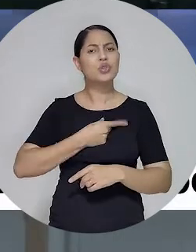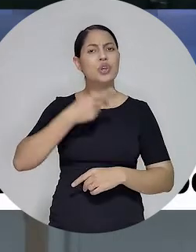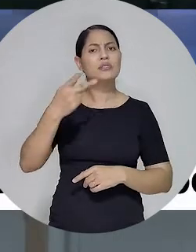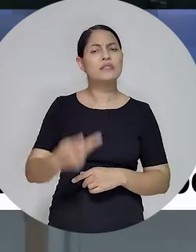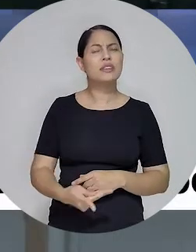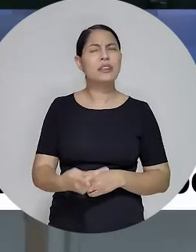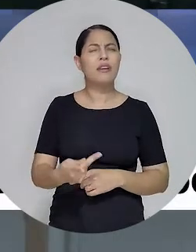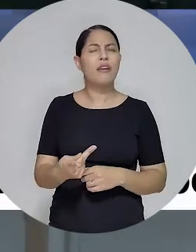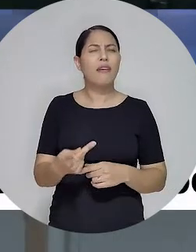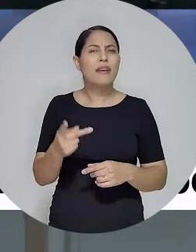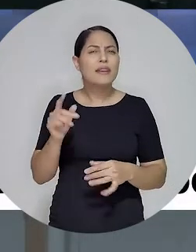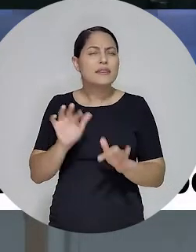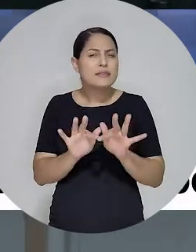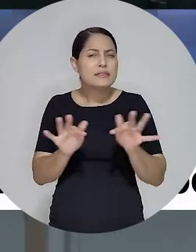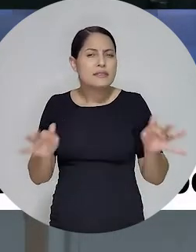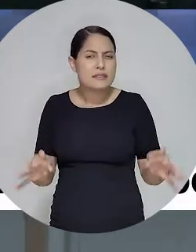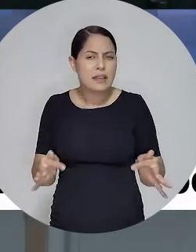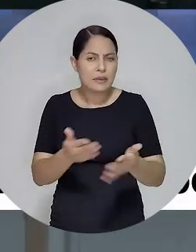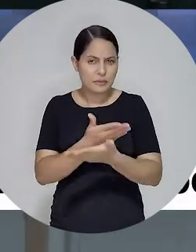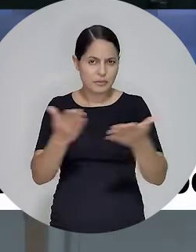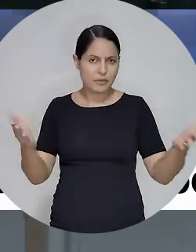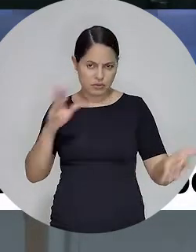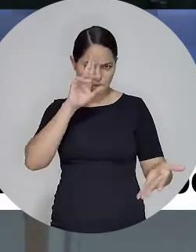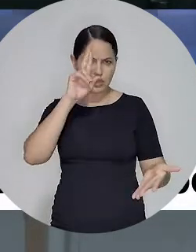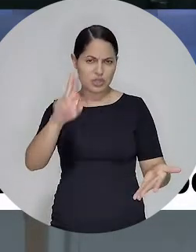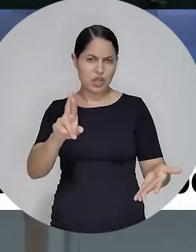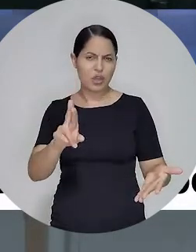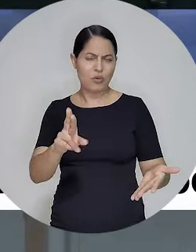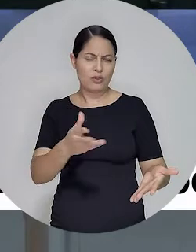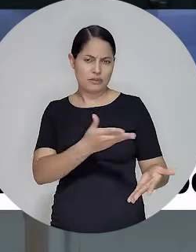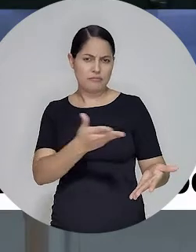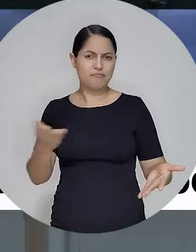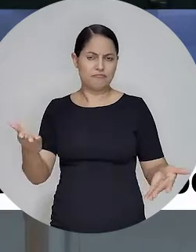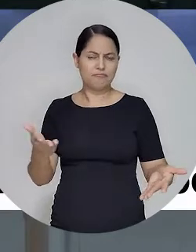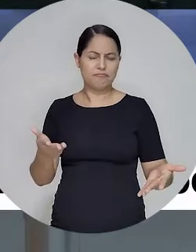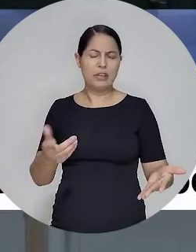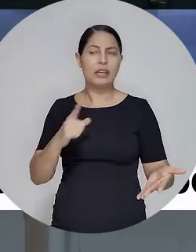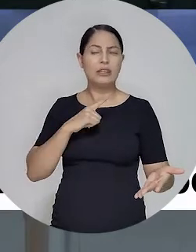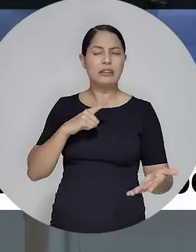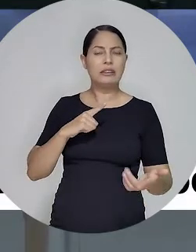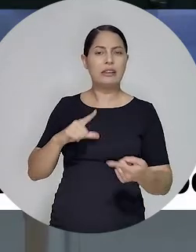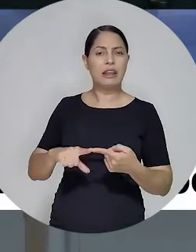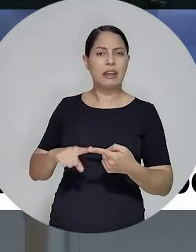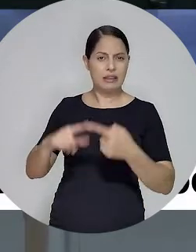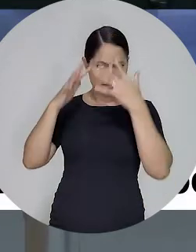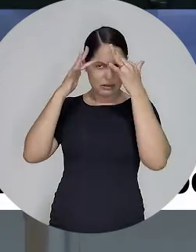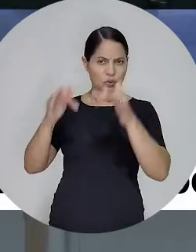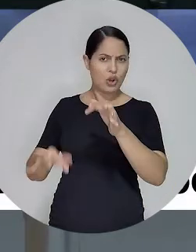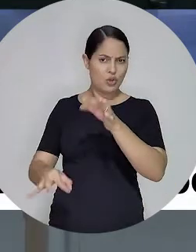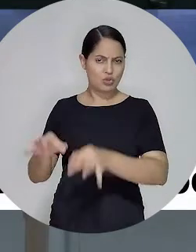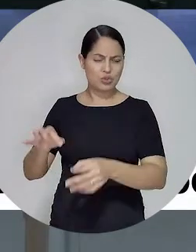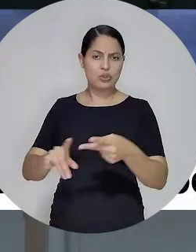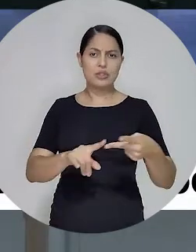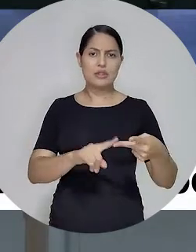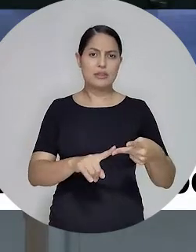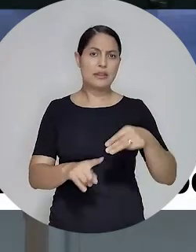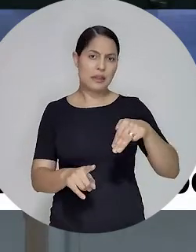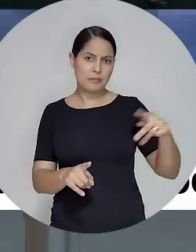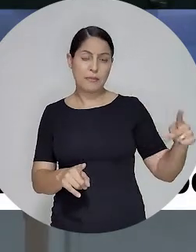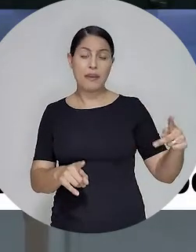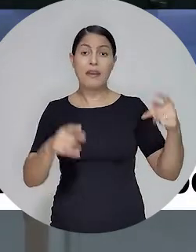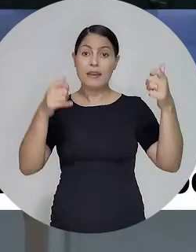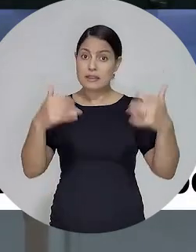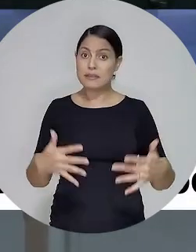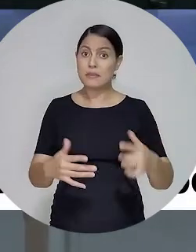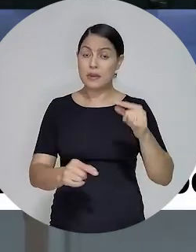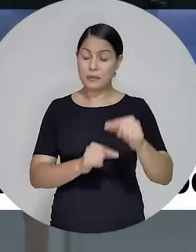isso é importante que eu faça um pequeno introito para Vossas Excelências. Em todas as manifestações, tanto o Tribunal de Justiça